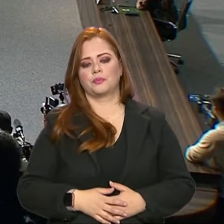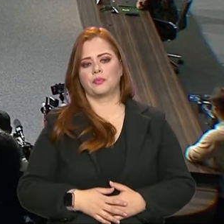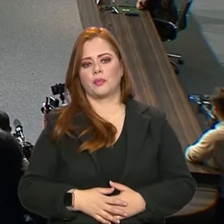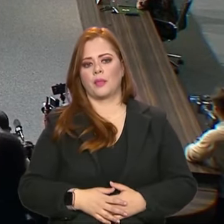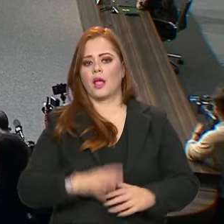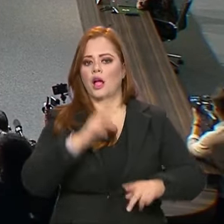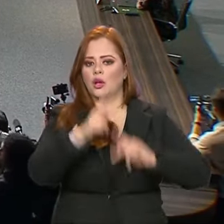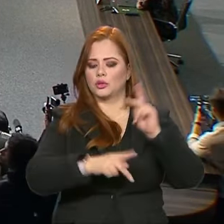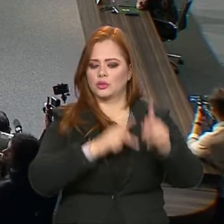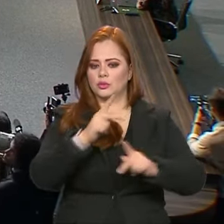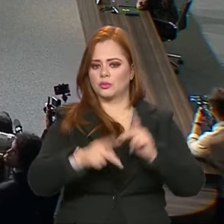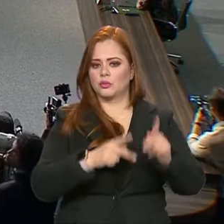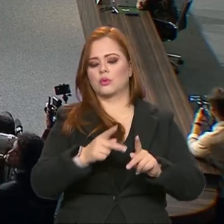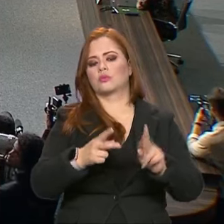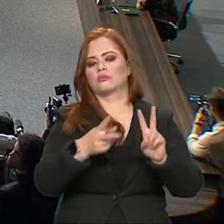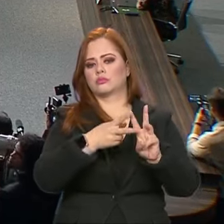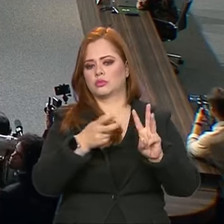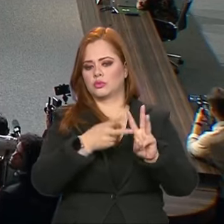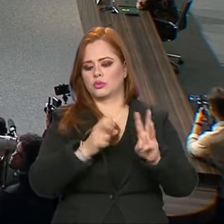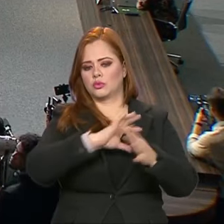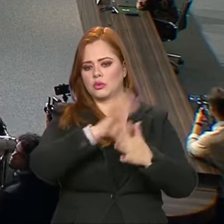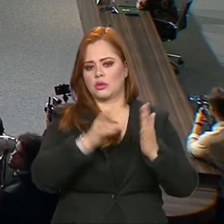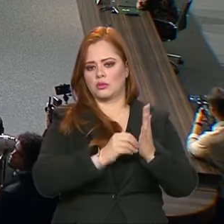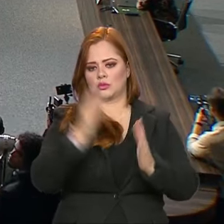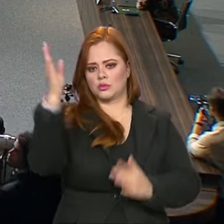aos povos indígenas da Amazônia brasileira.